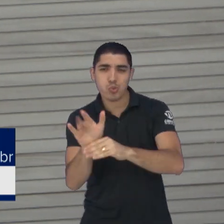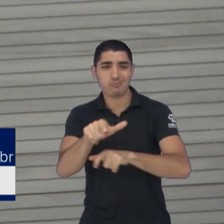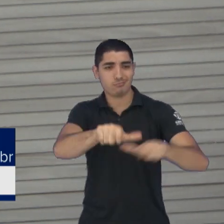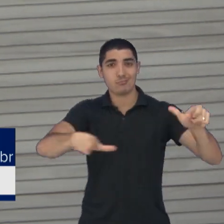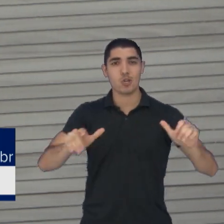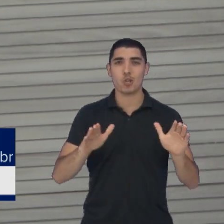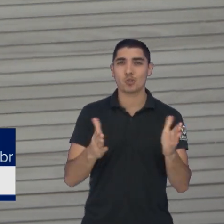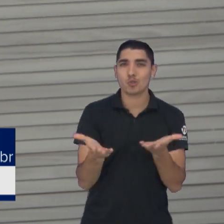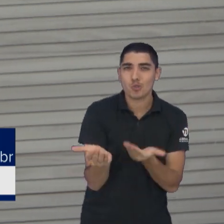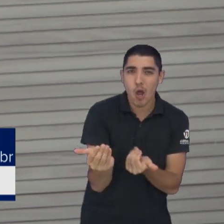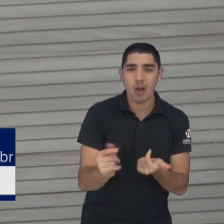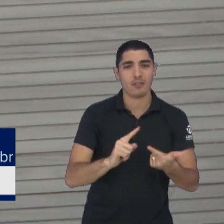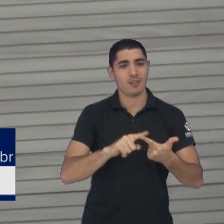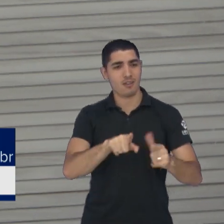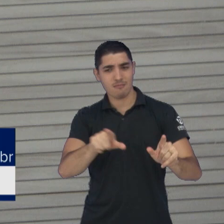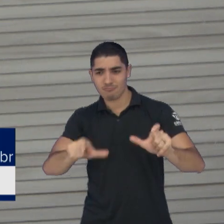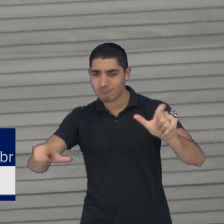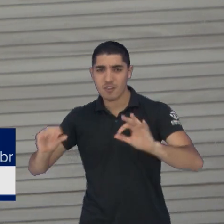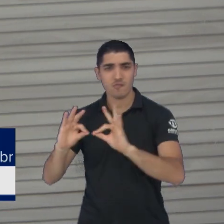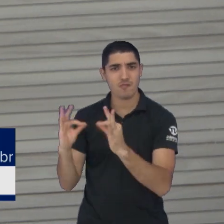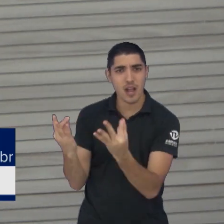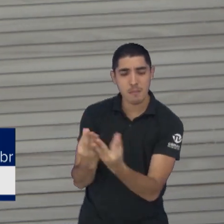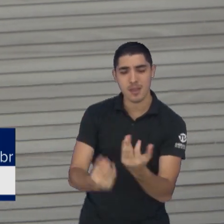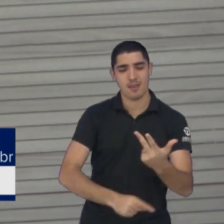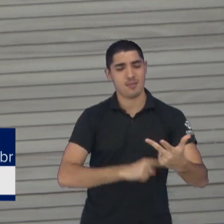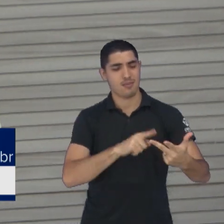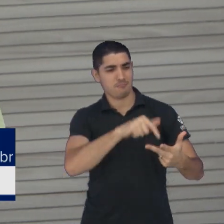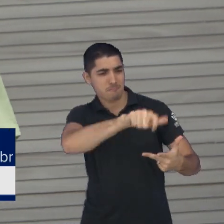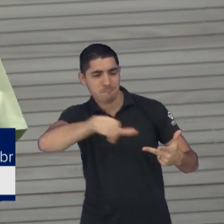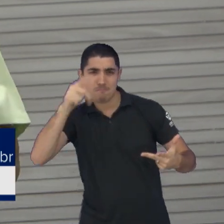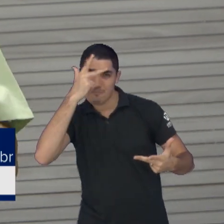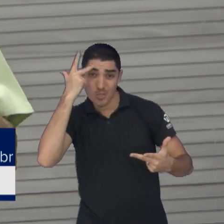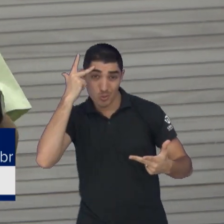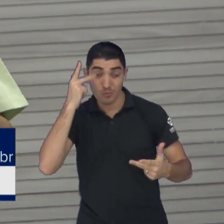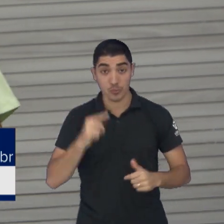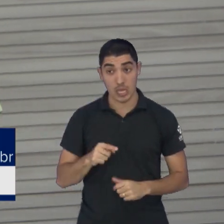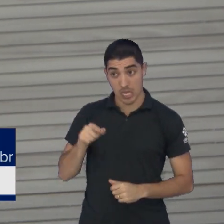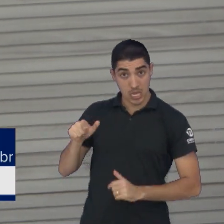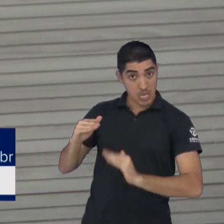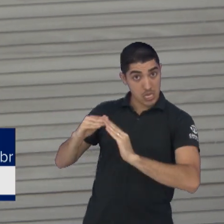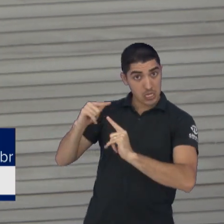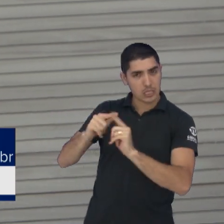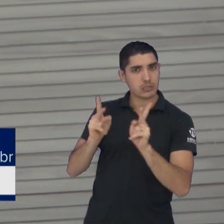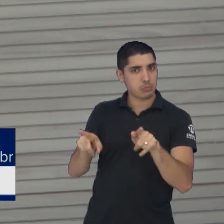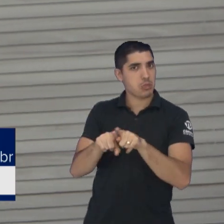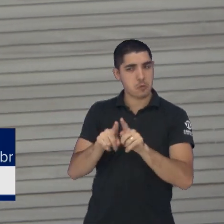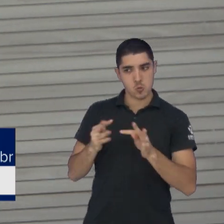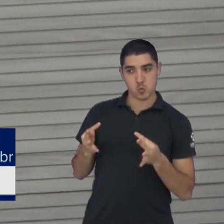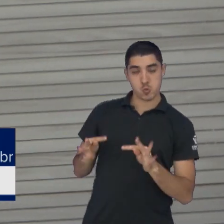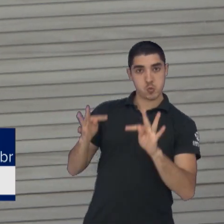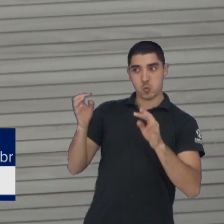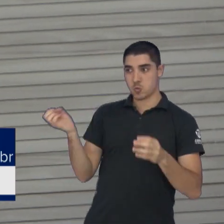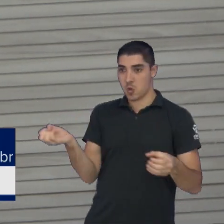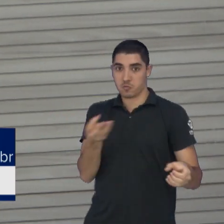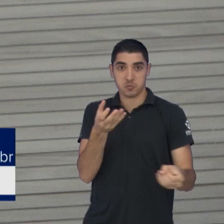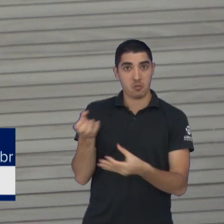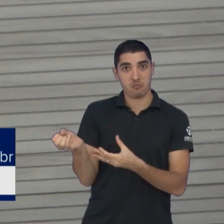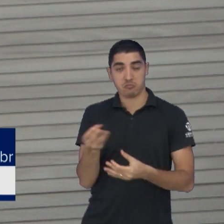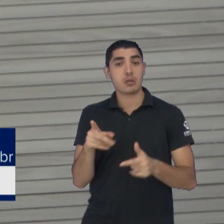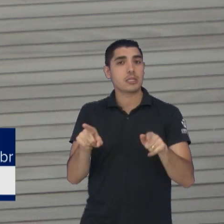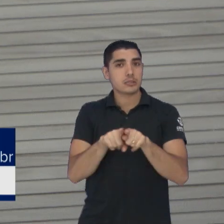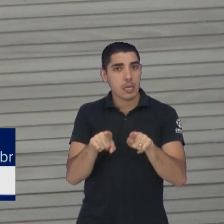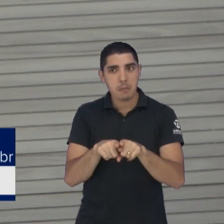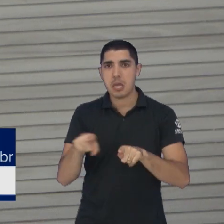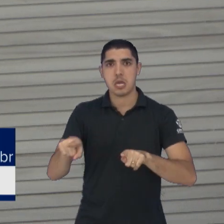jovens, as famílias, as pessoas. A igreja vem se modernizando também com a parte de comunicação